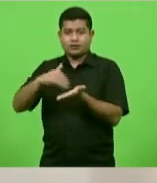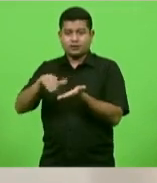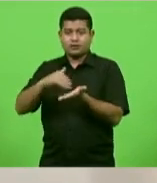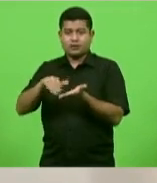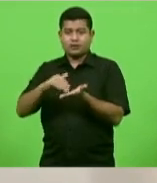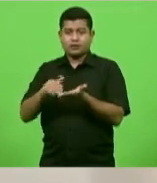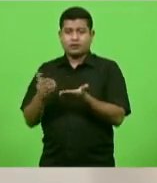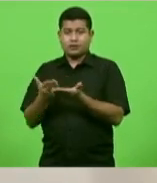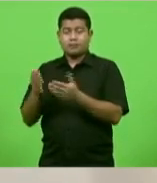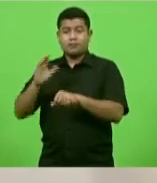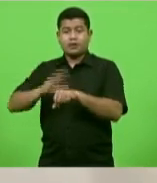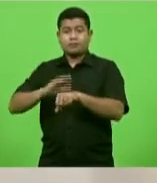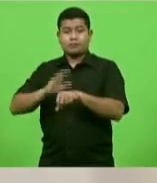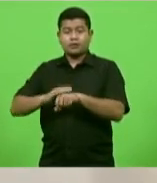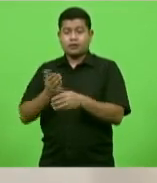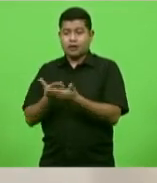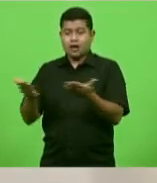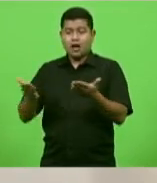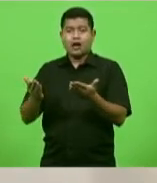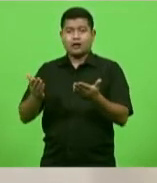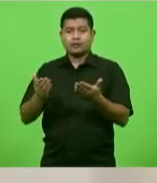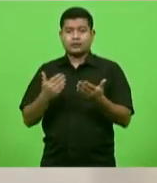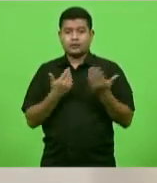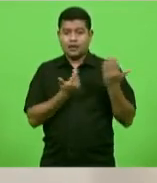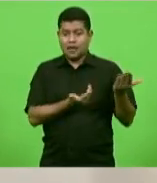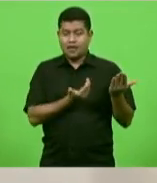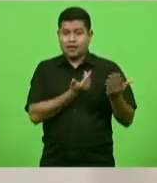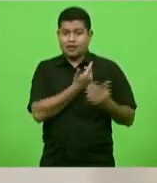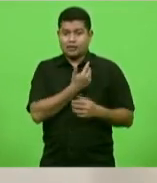elas afeta. Conforme Lei Complementar